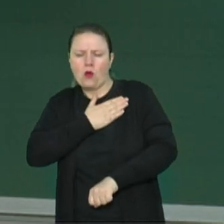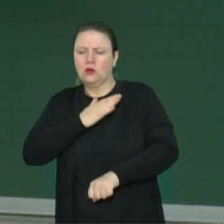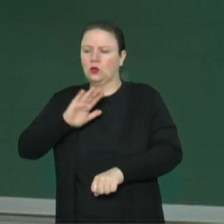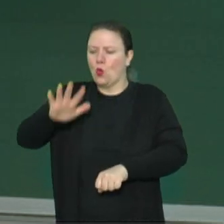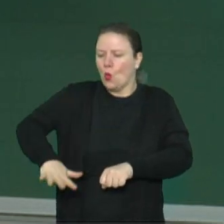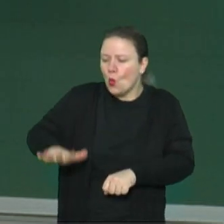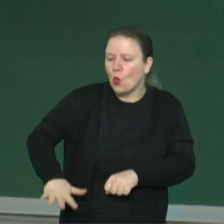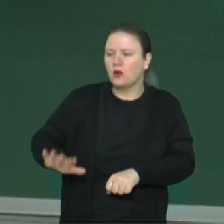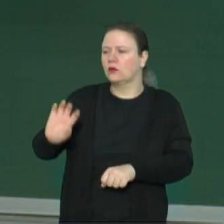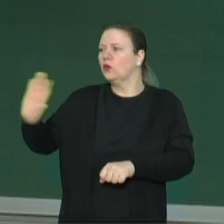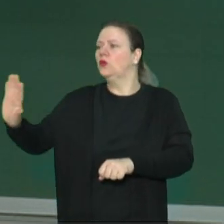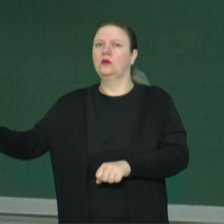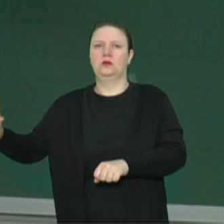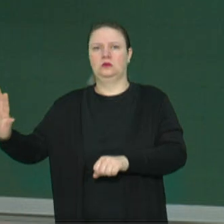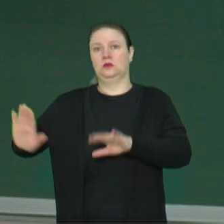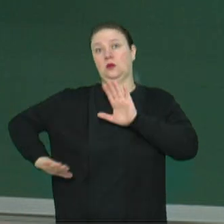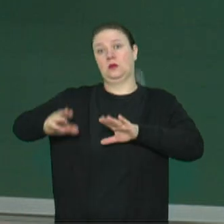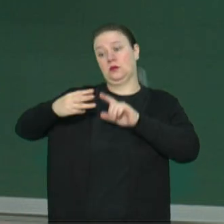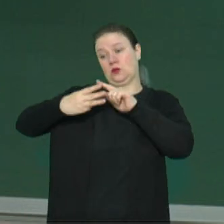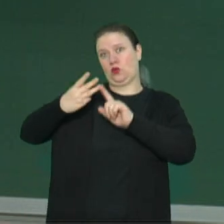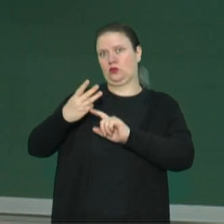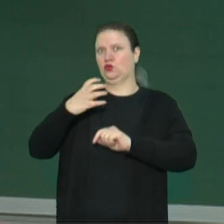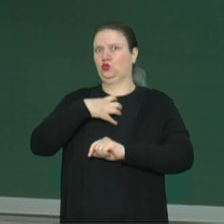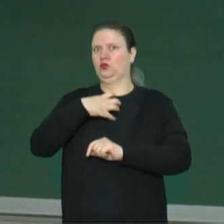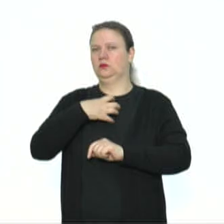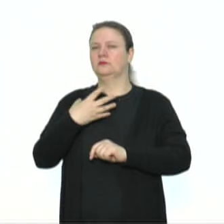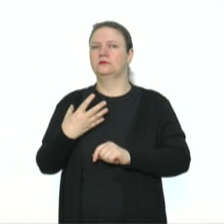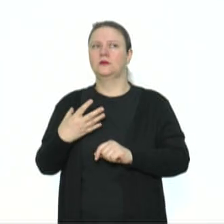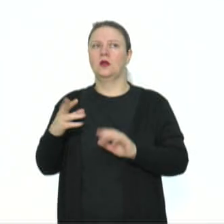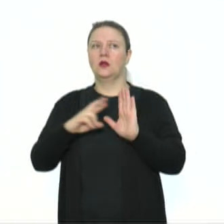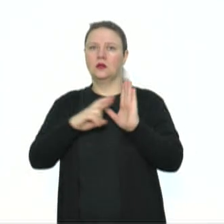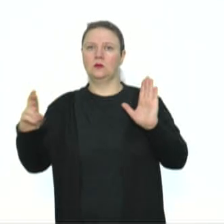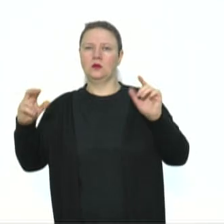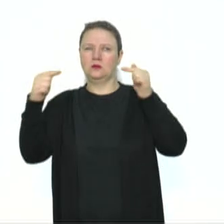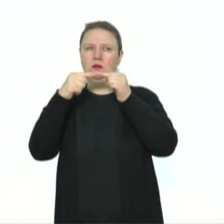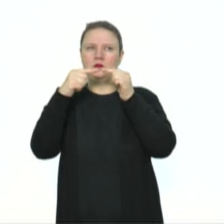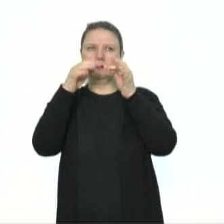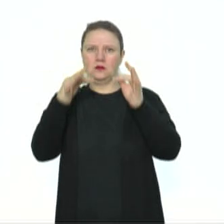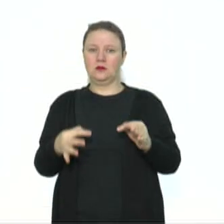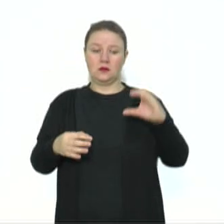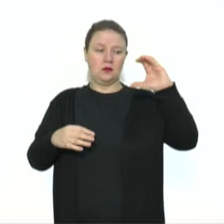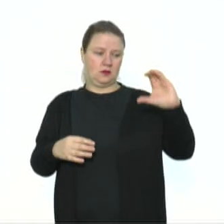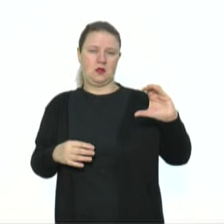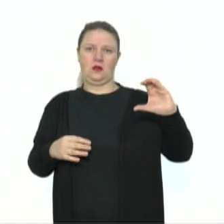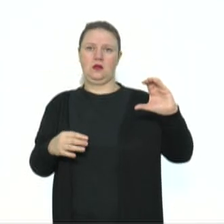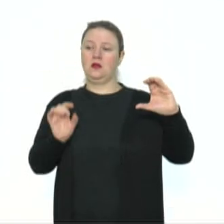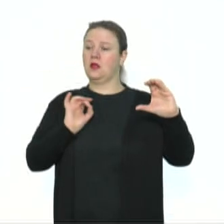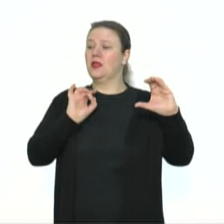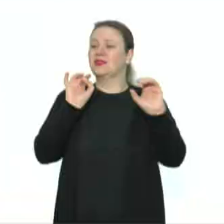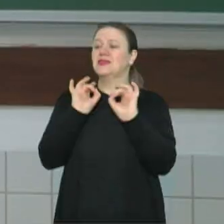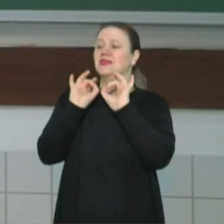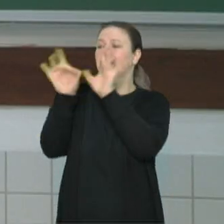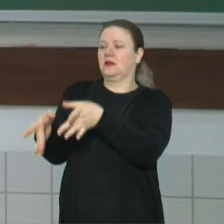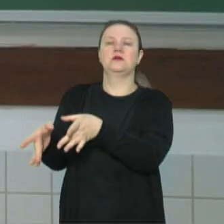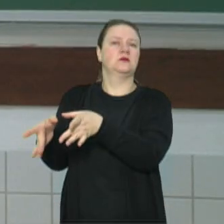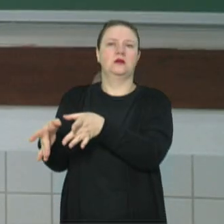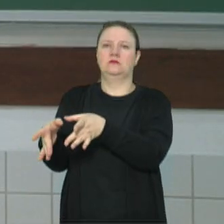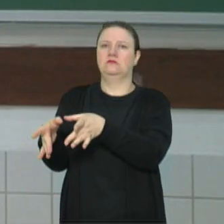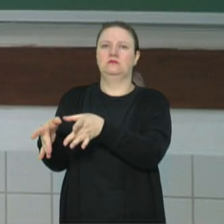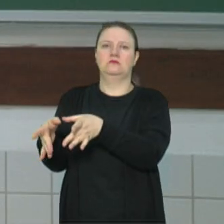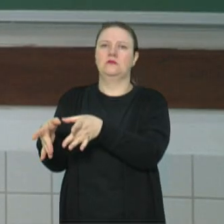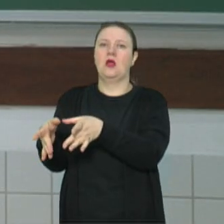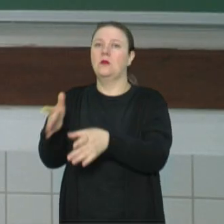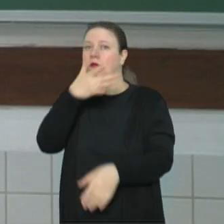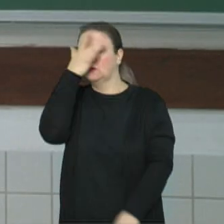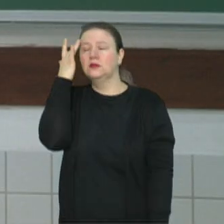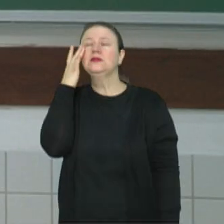no chão. Que forma de vitória é essa? A resposta correta, letra C. Olha lá, letra C fala o quê? Da desistência. Então, quando o